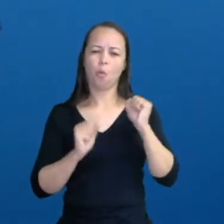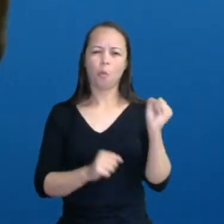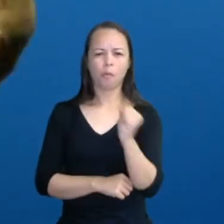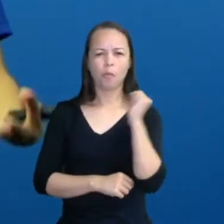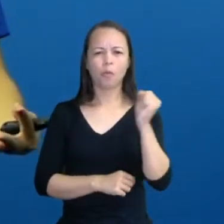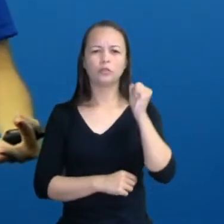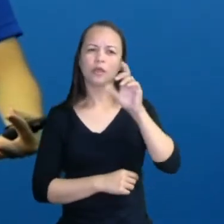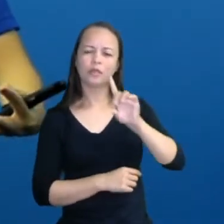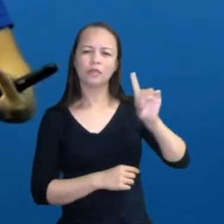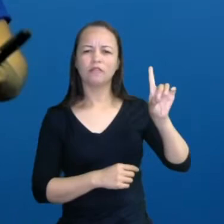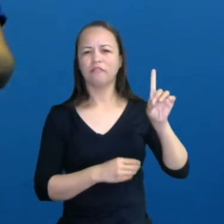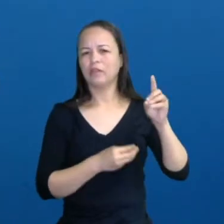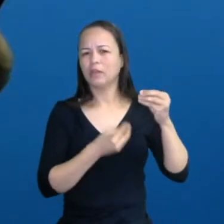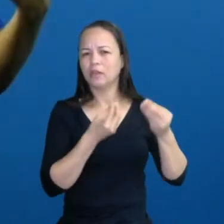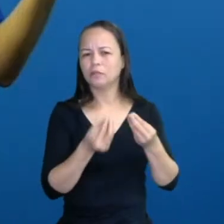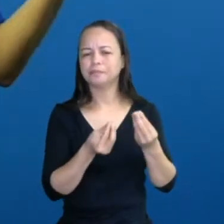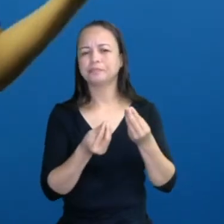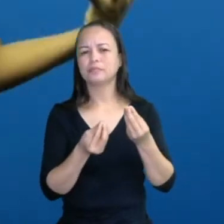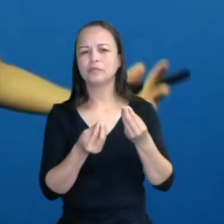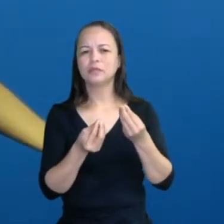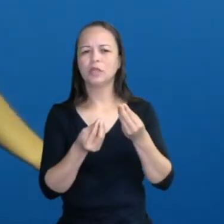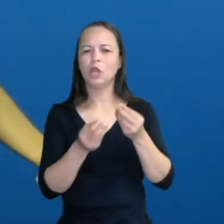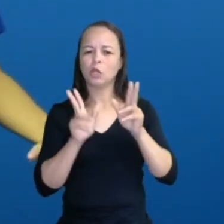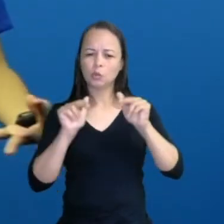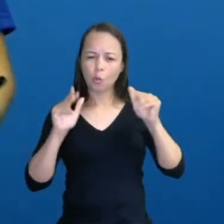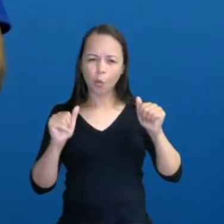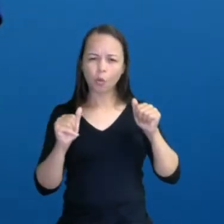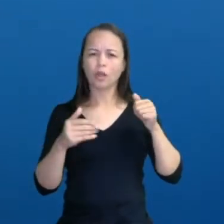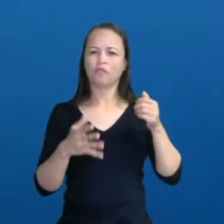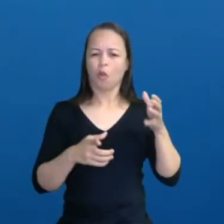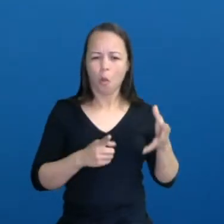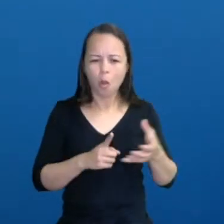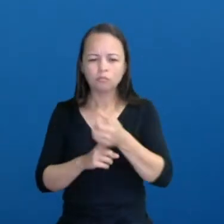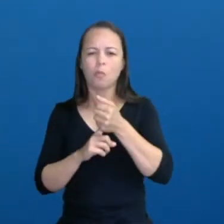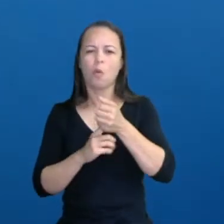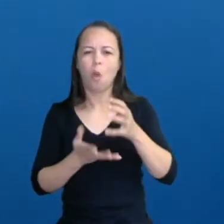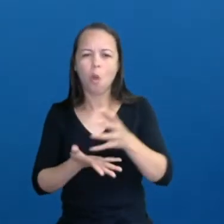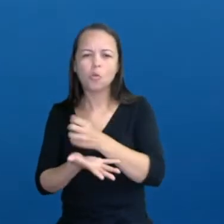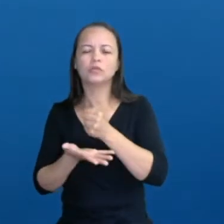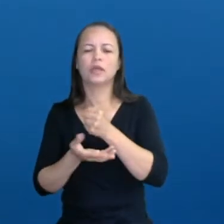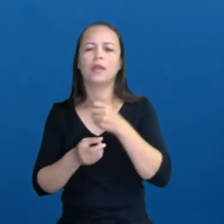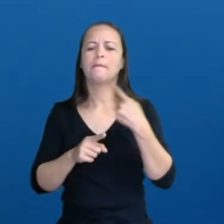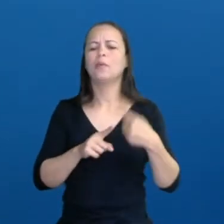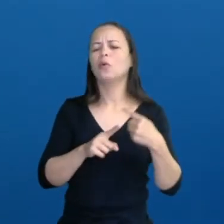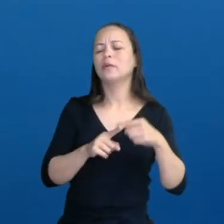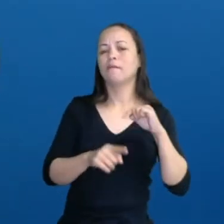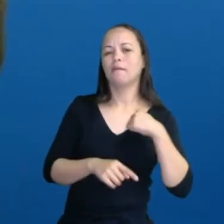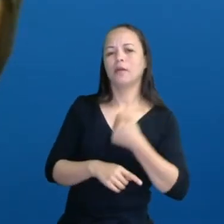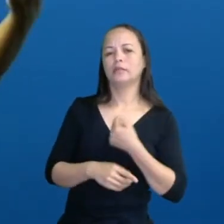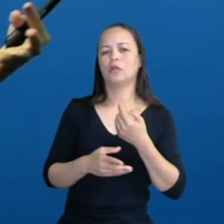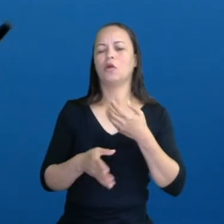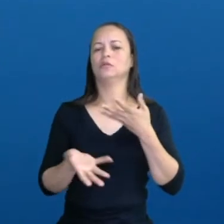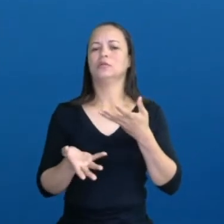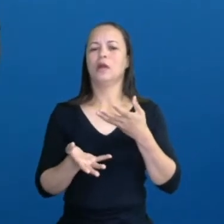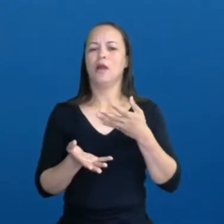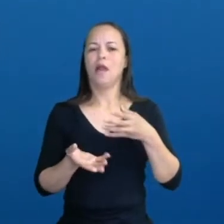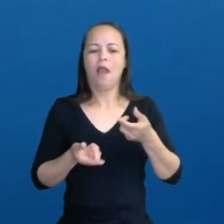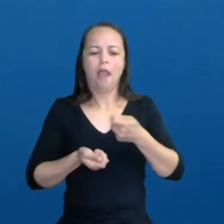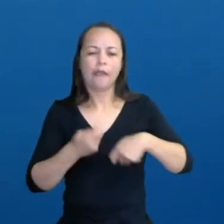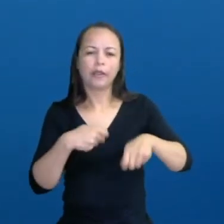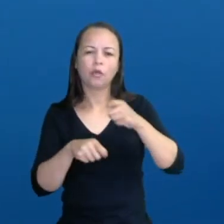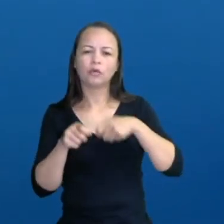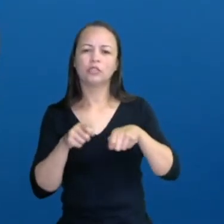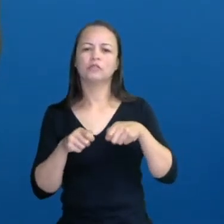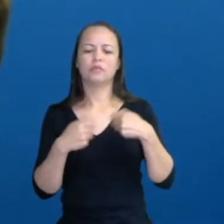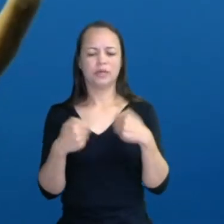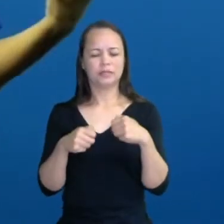nosso representante nunca, porque as nossas economias têm que ser organizadas da